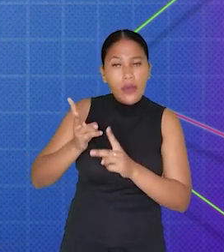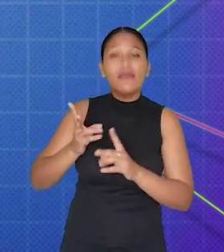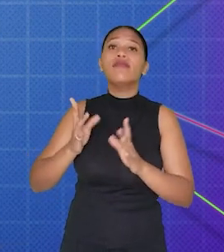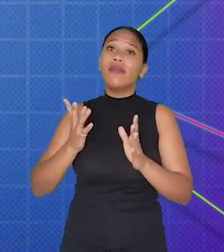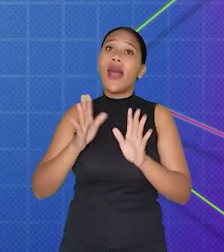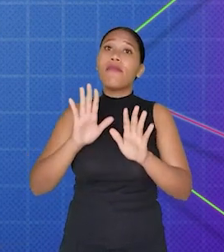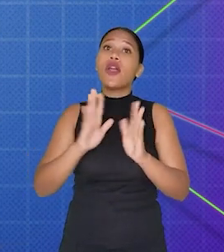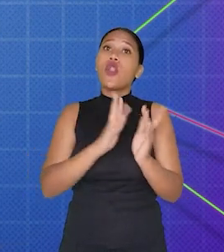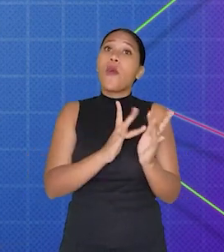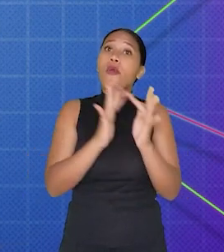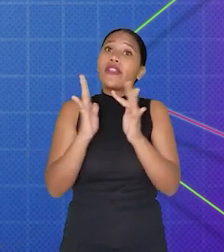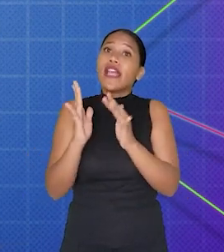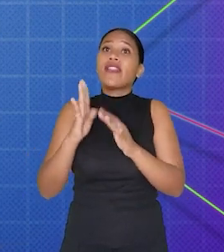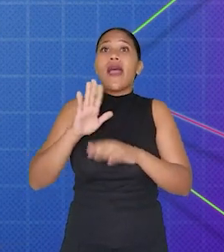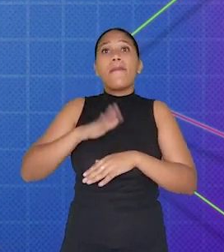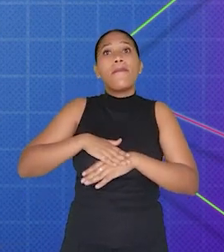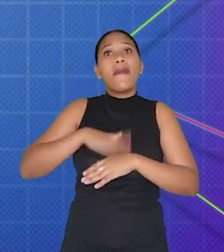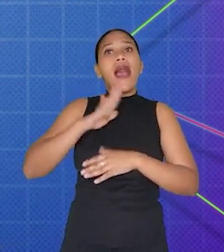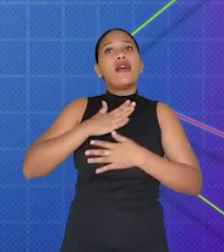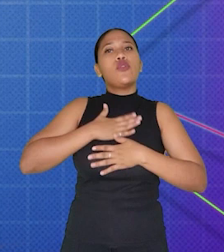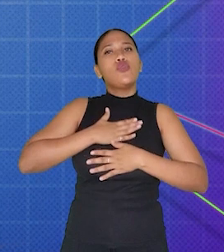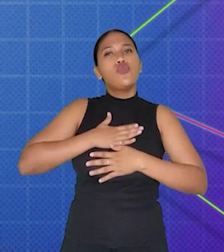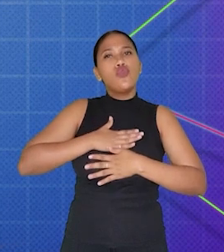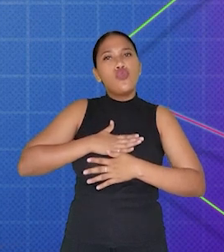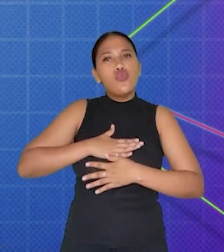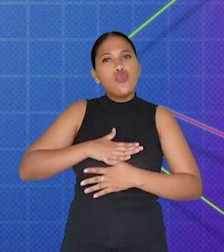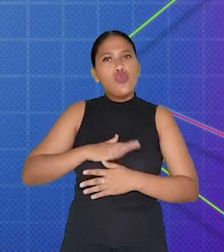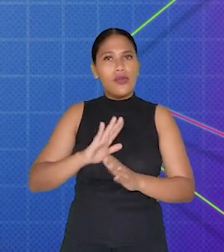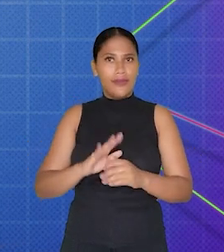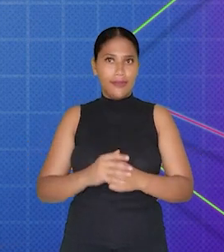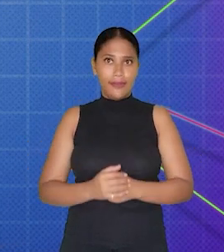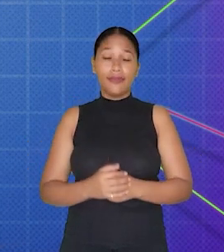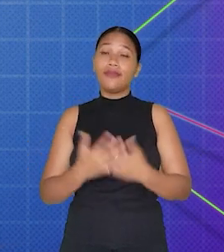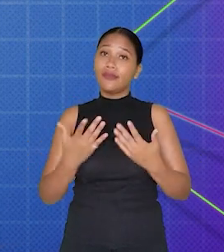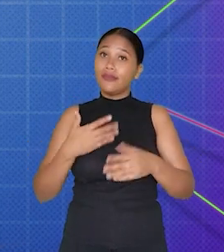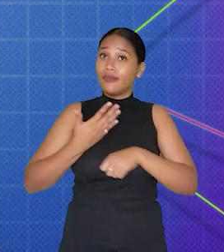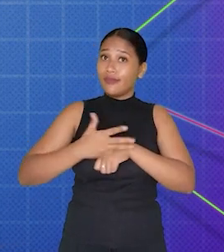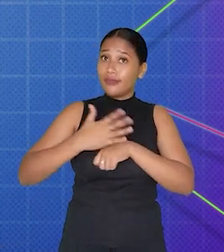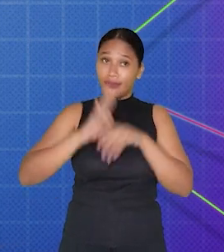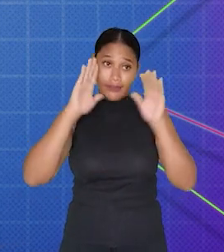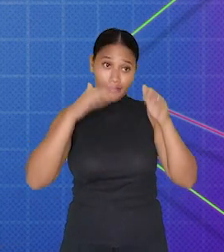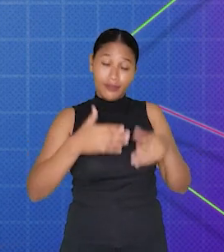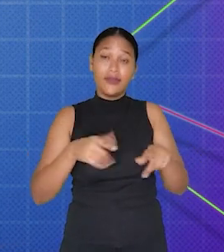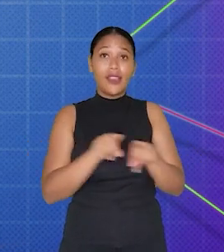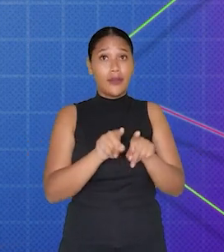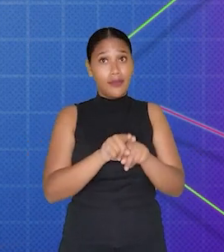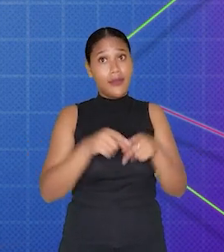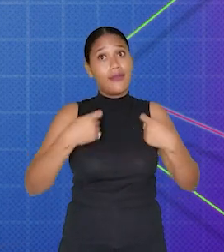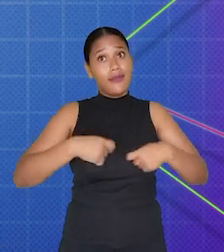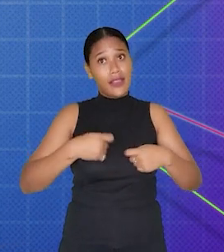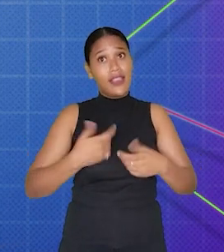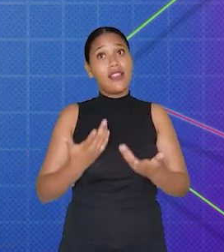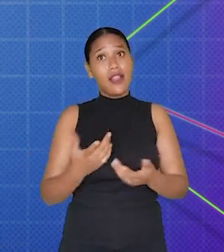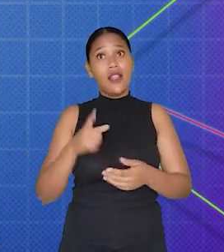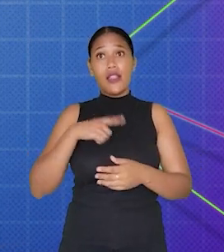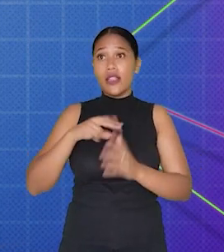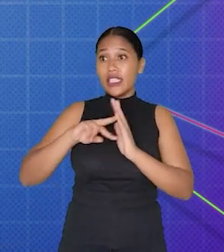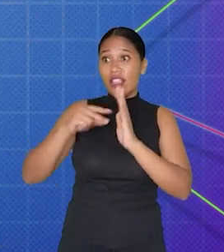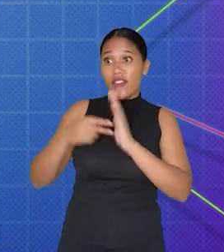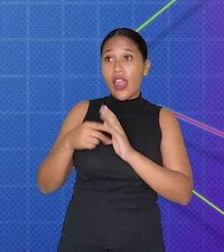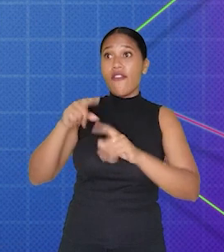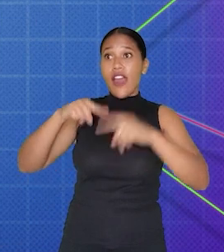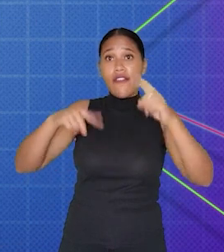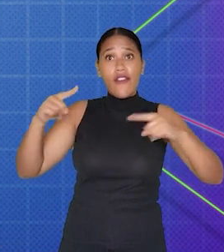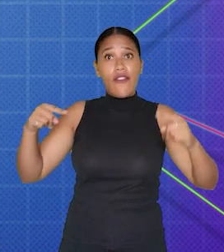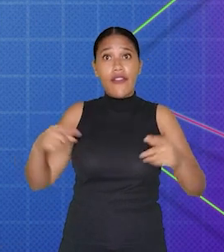continuar melhorando, mas sim que o processo será mais gradual e dependerá de sua dedicação e prática. É importante destacar que a curva de aprendizagem pode